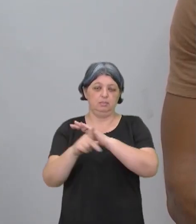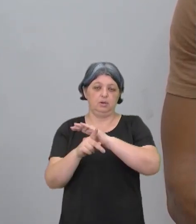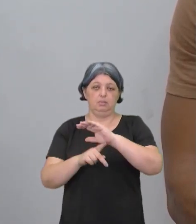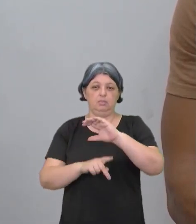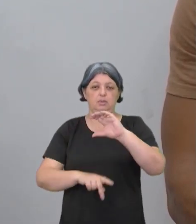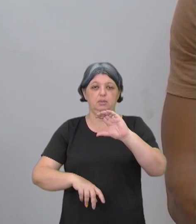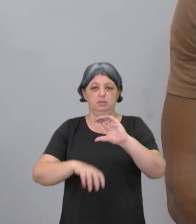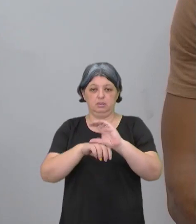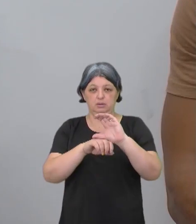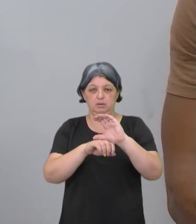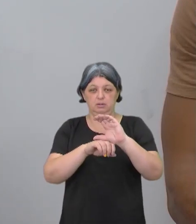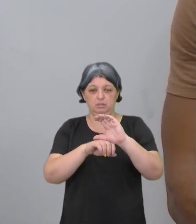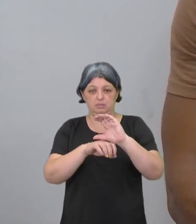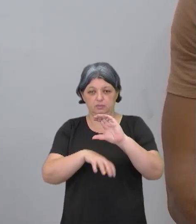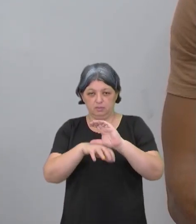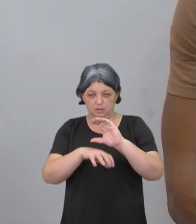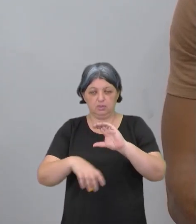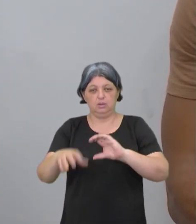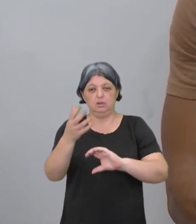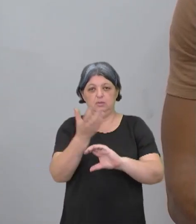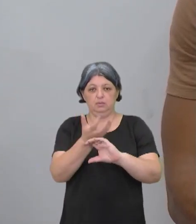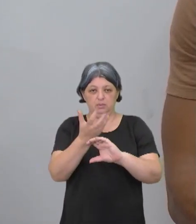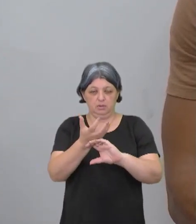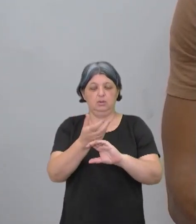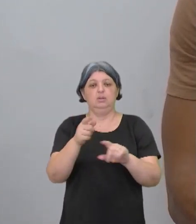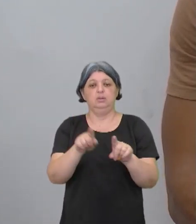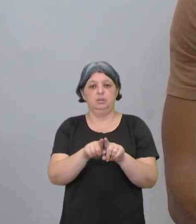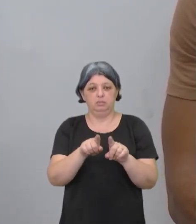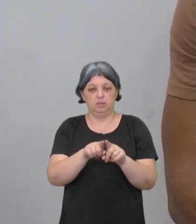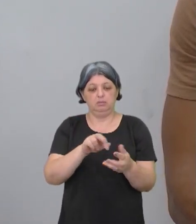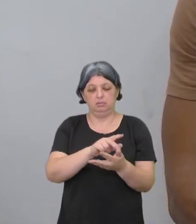torna muitas dessas áreas inabitáveis, fazendo